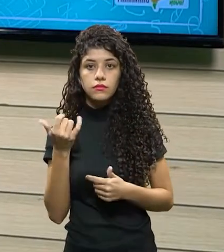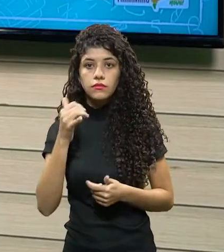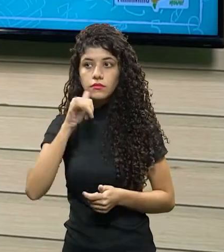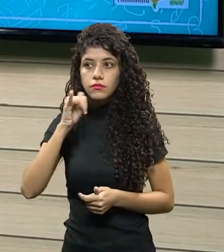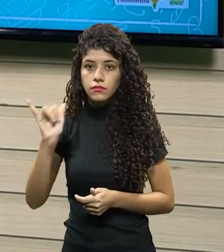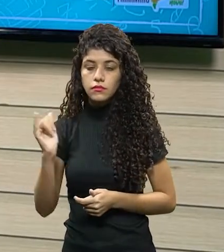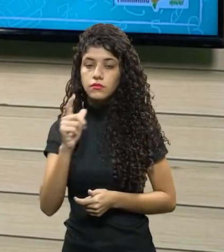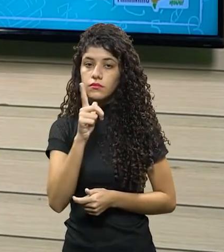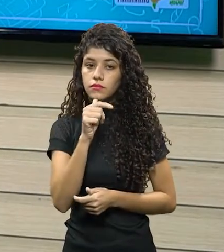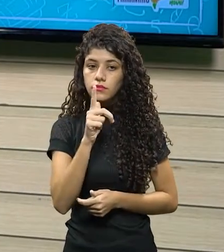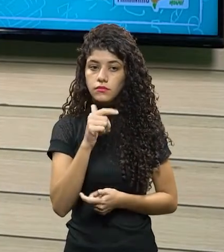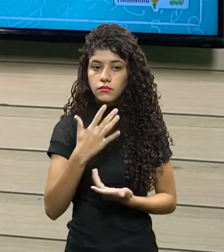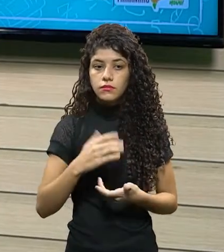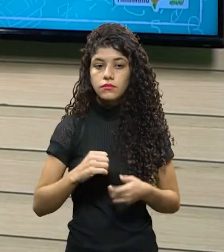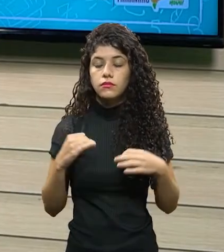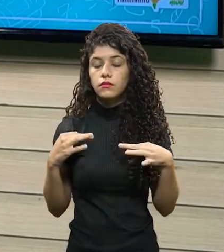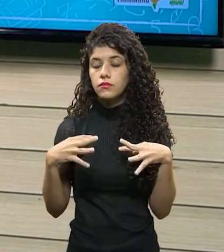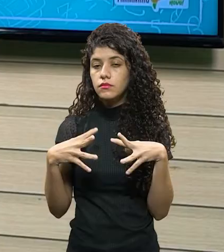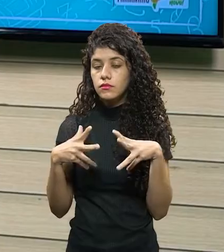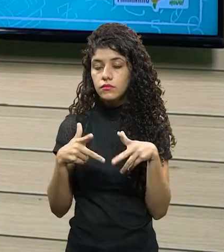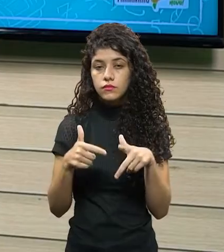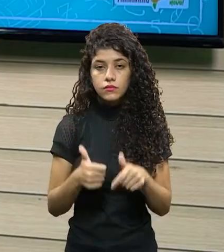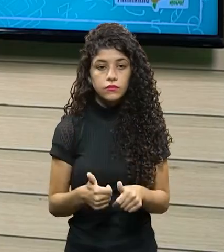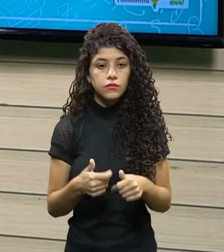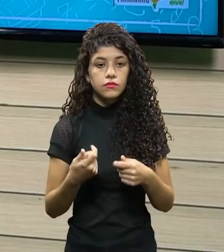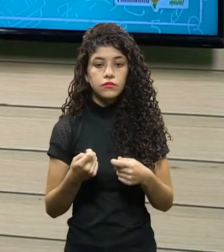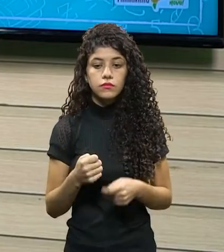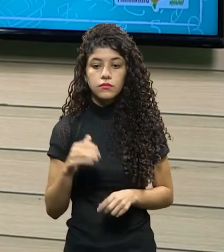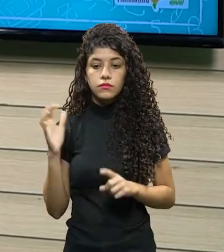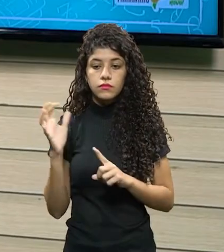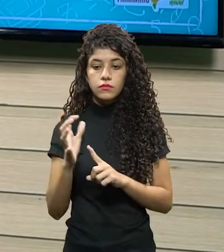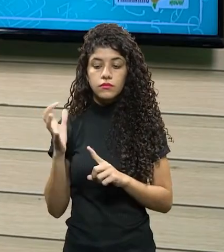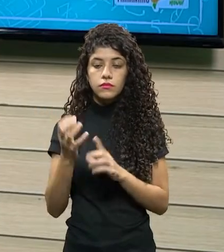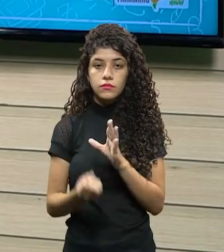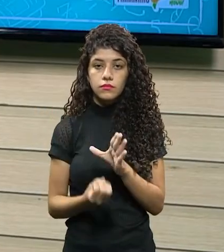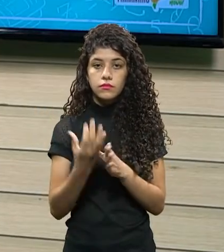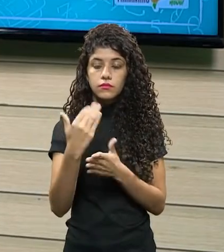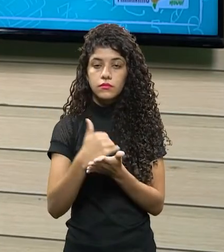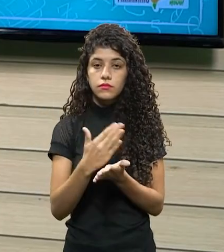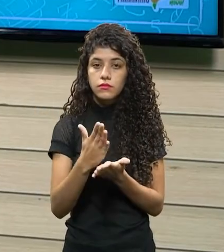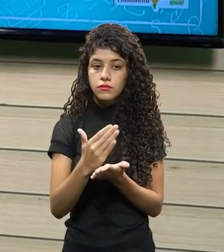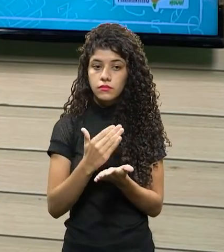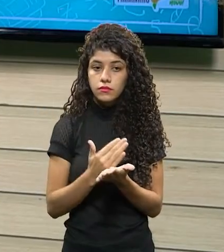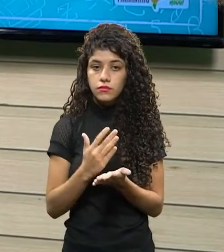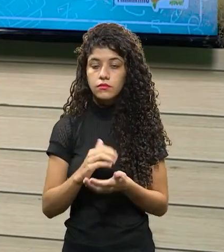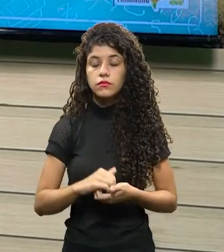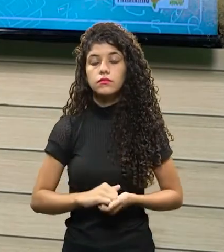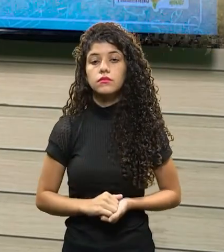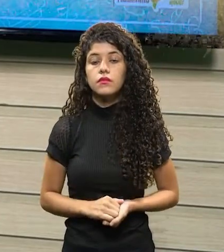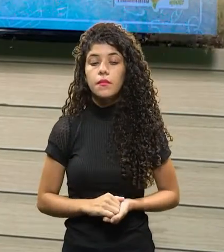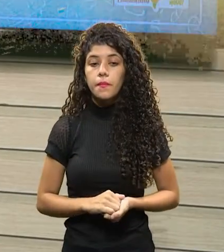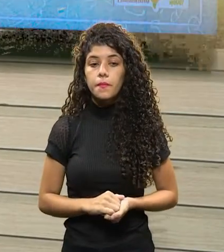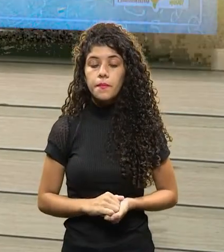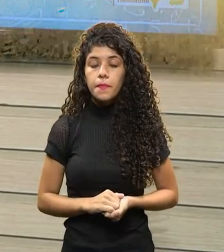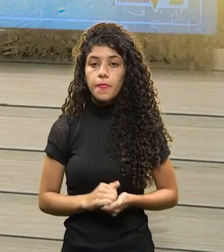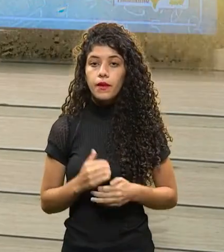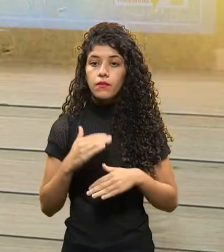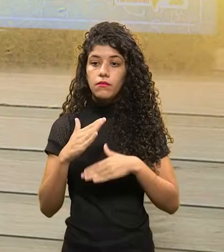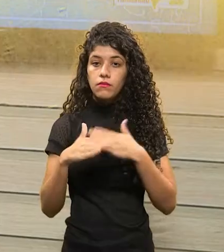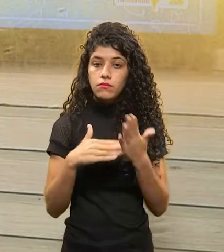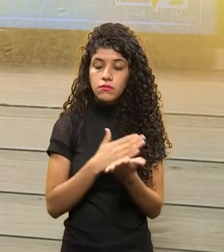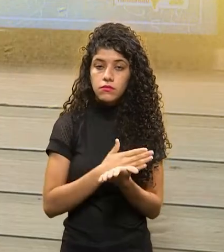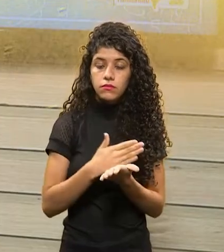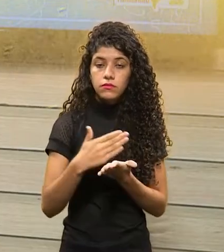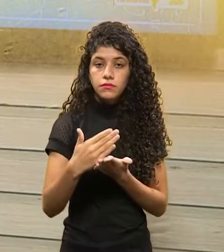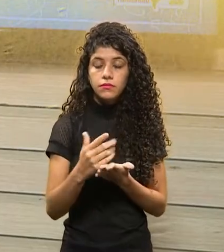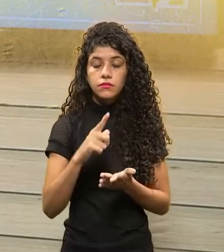de água, todos esses custos que vão influenciar na produção do bolo. A partir desses custos que ela vai